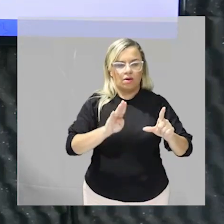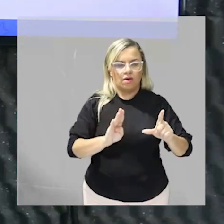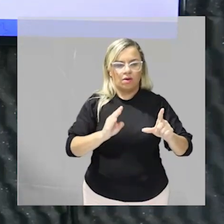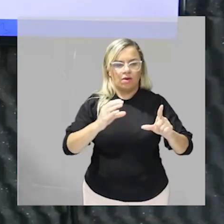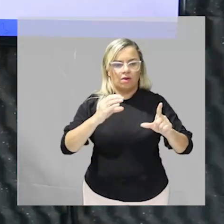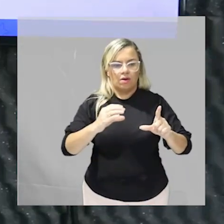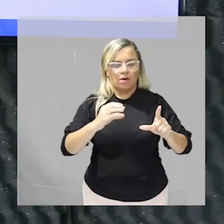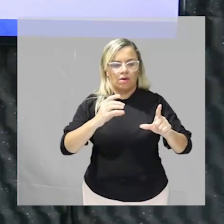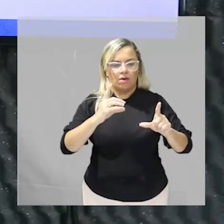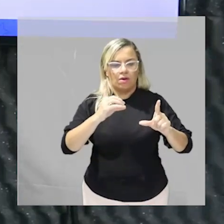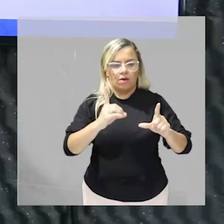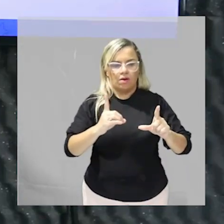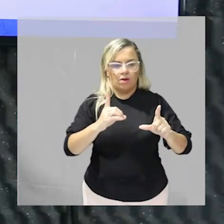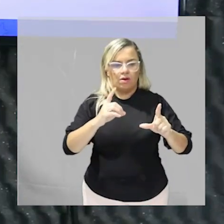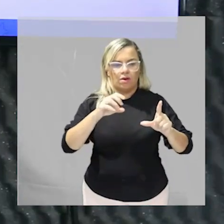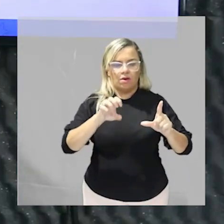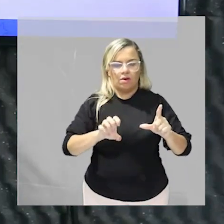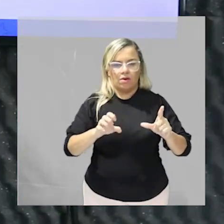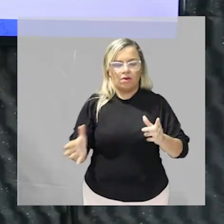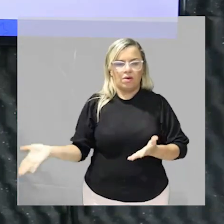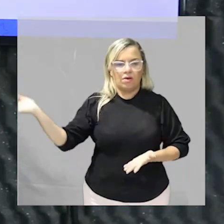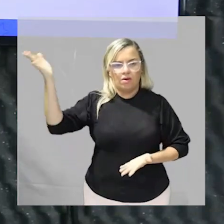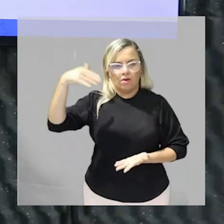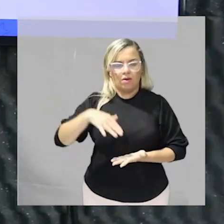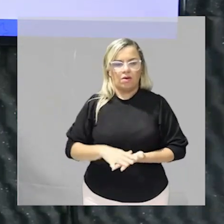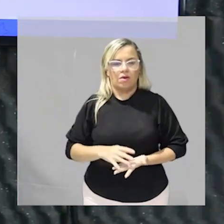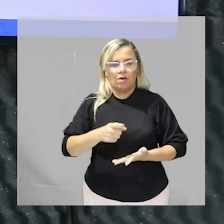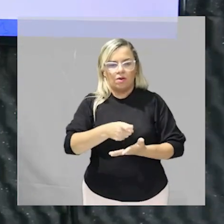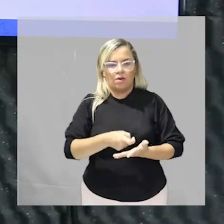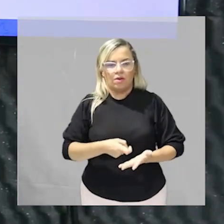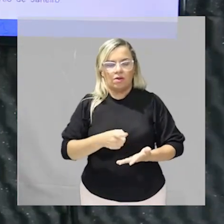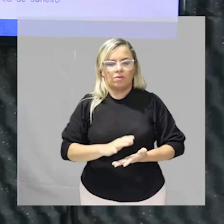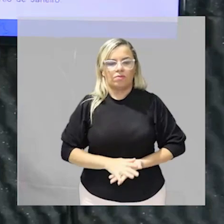ciclone tropical ou chuva orográfica. Vamos agora para o texto motivador.